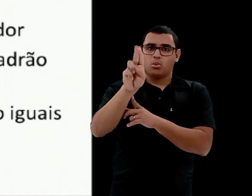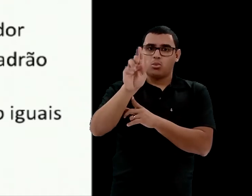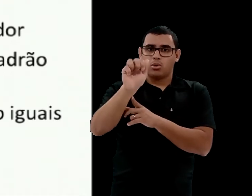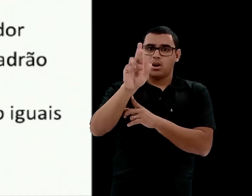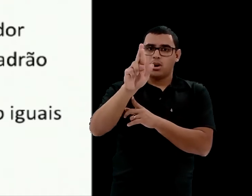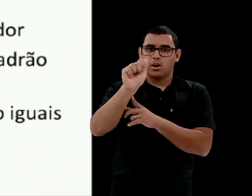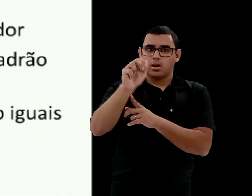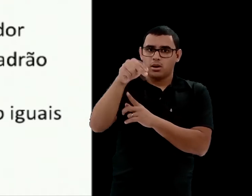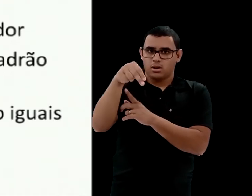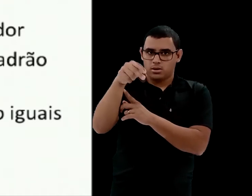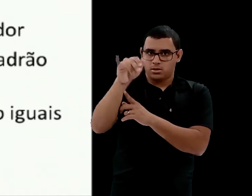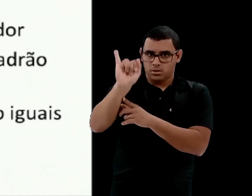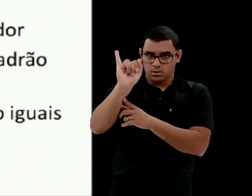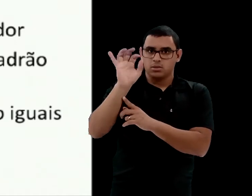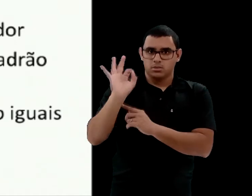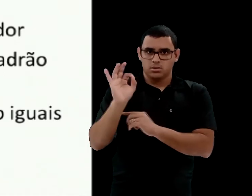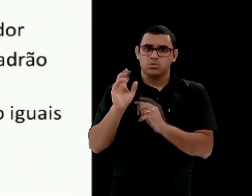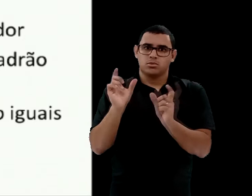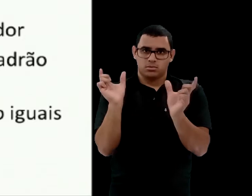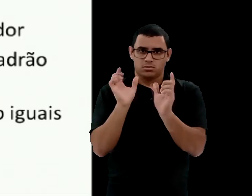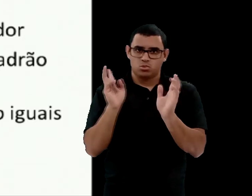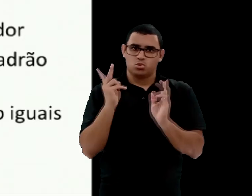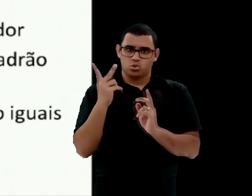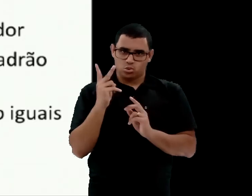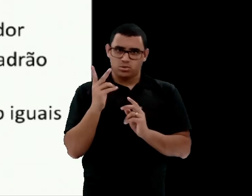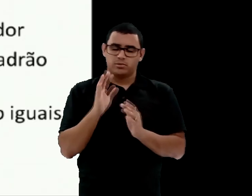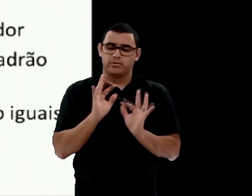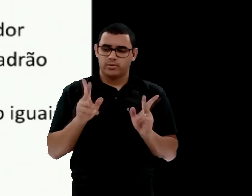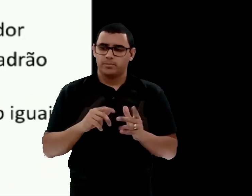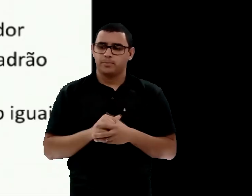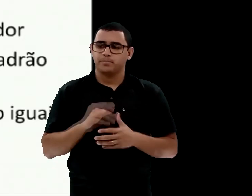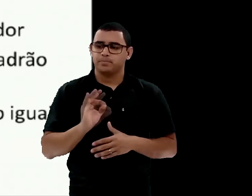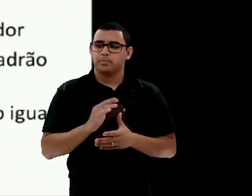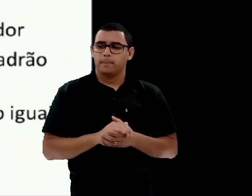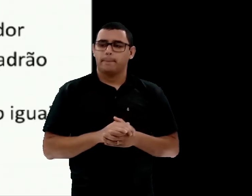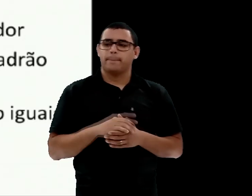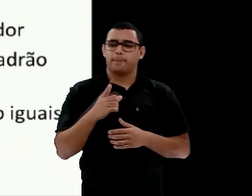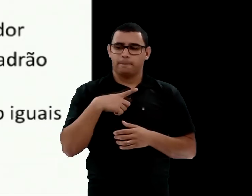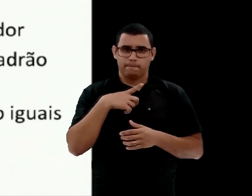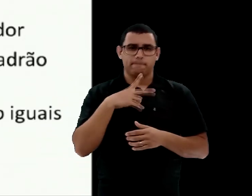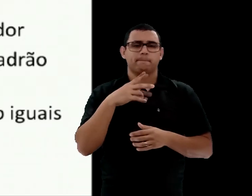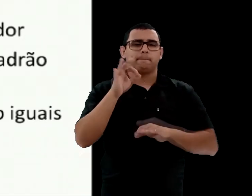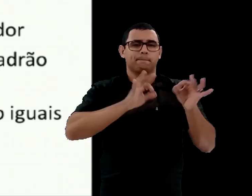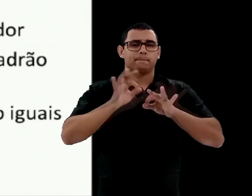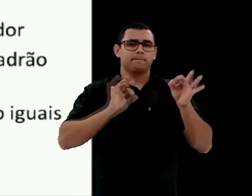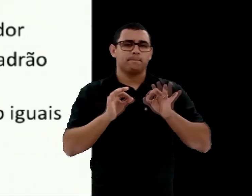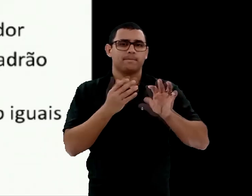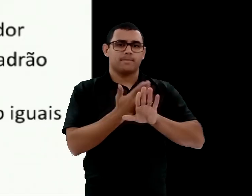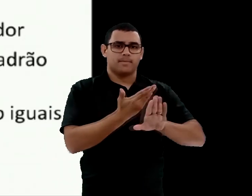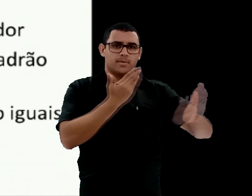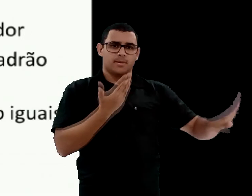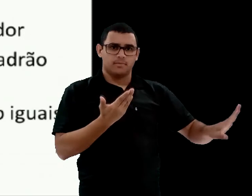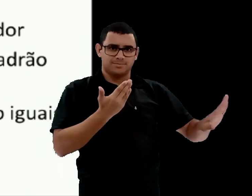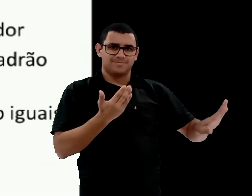Eles são vistos como, de acordo com o padrão europeu, né, o que a gente vai chamar de visão